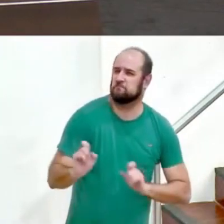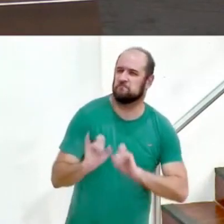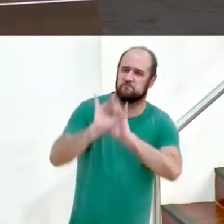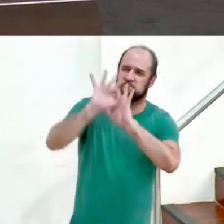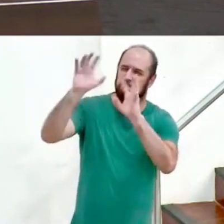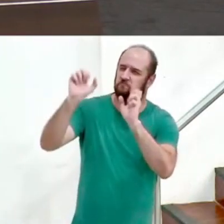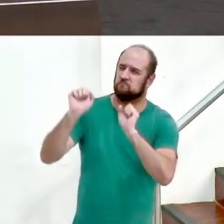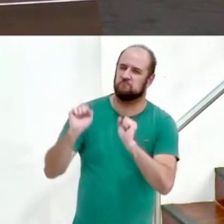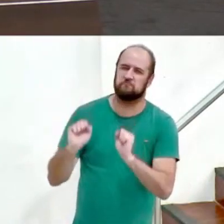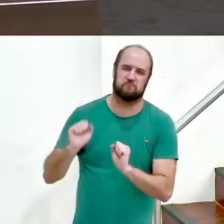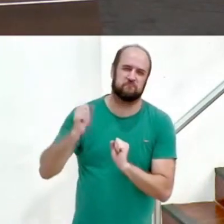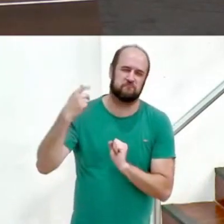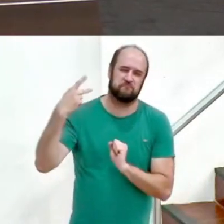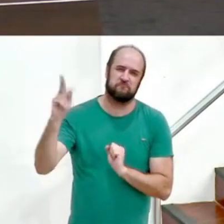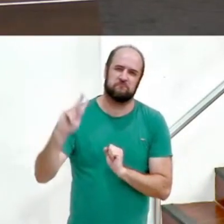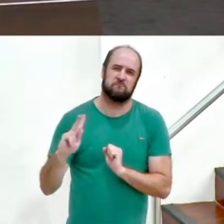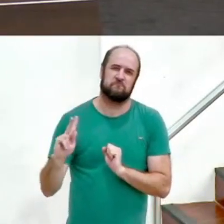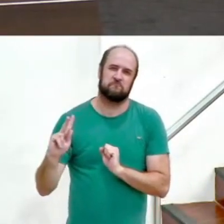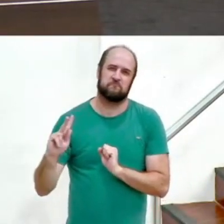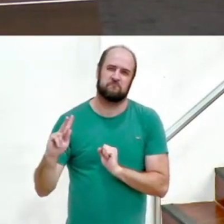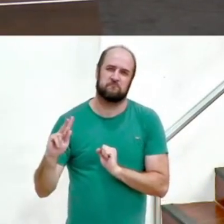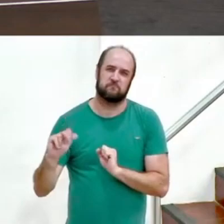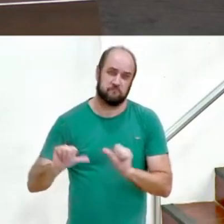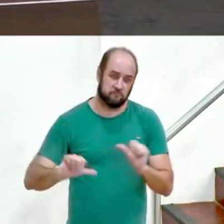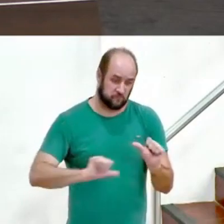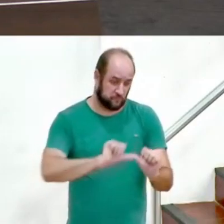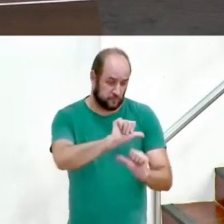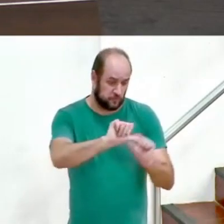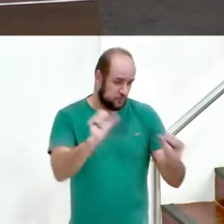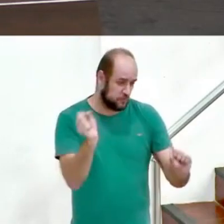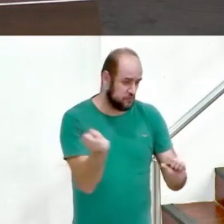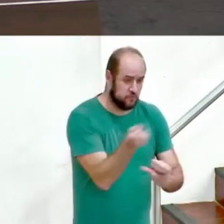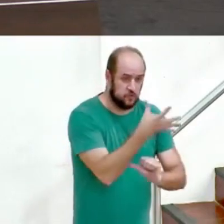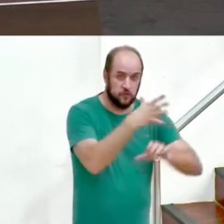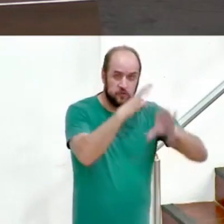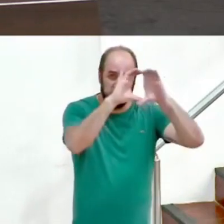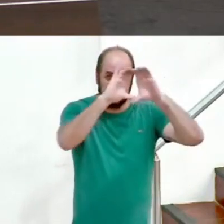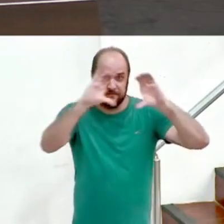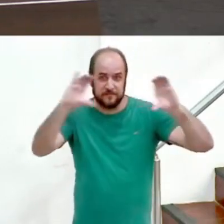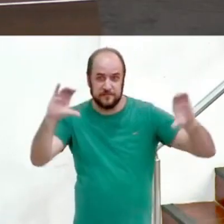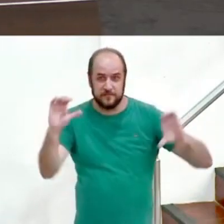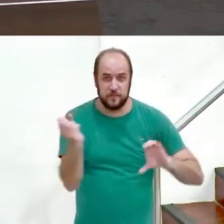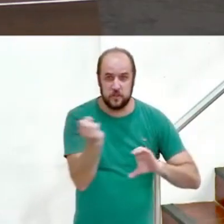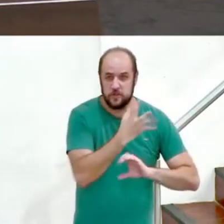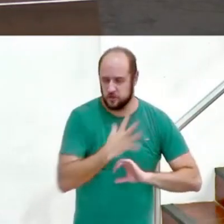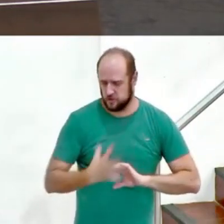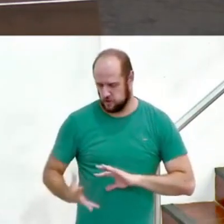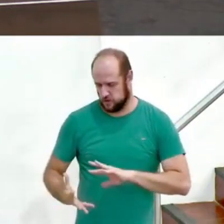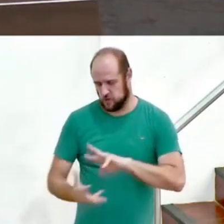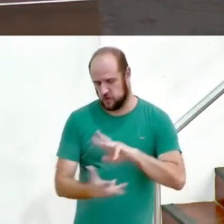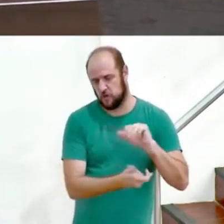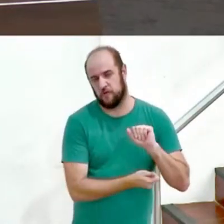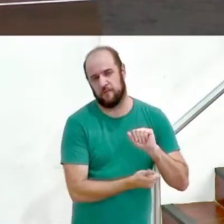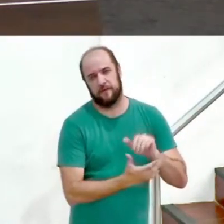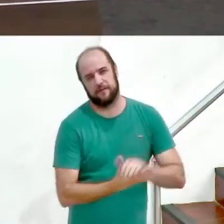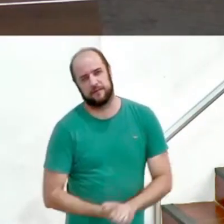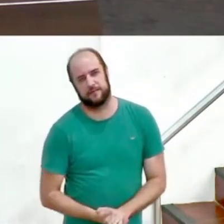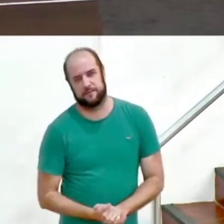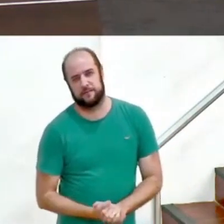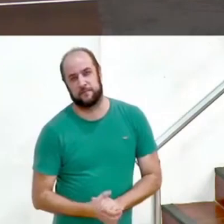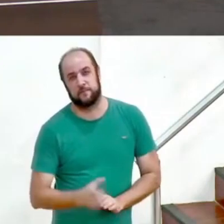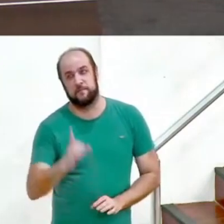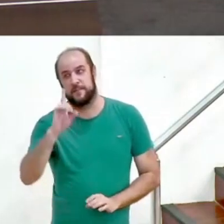poder irá restaurar os céus e a terra. E Ele se